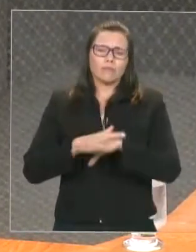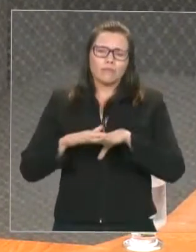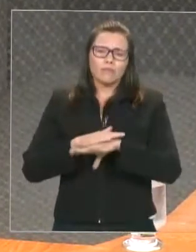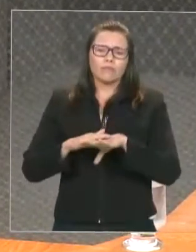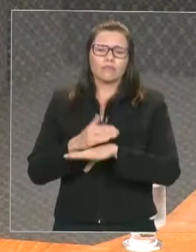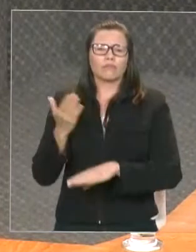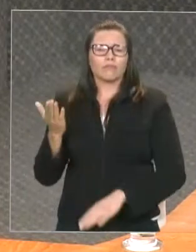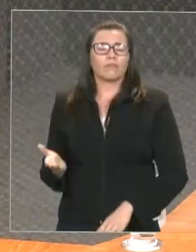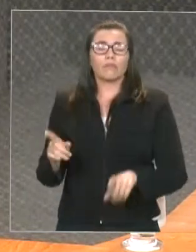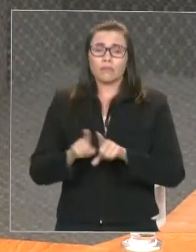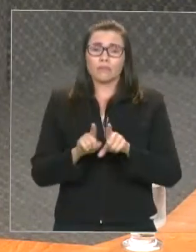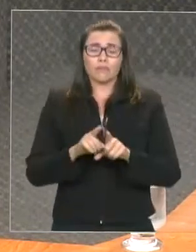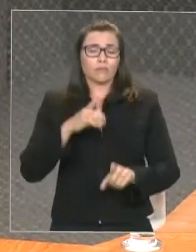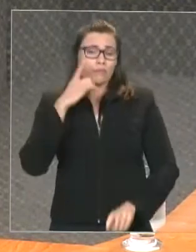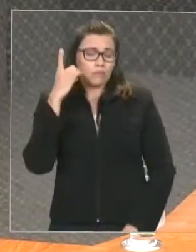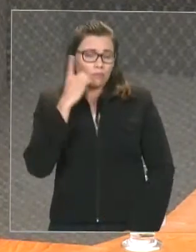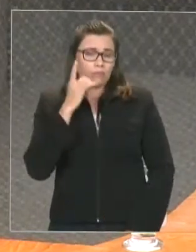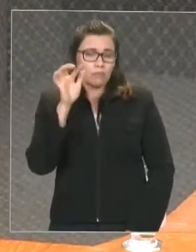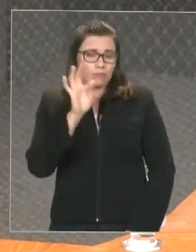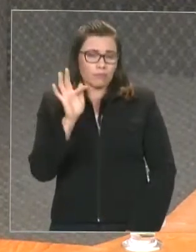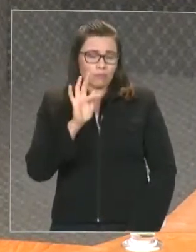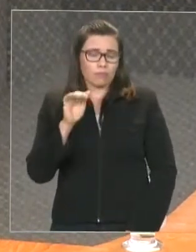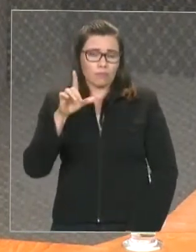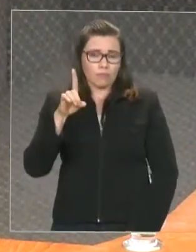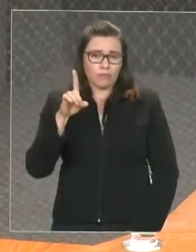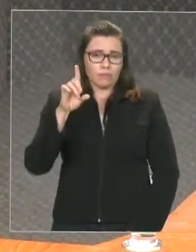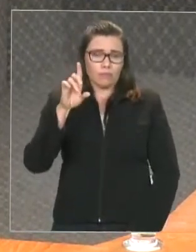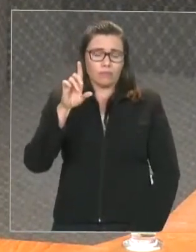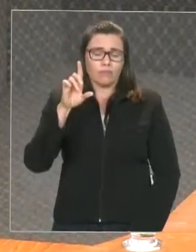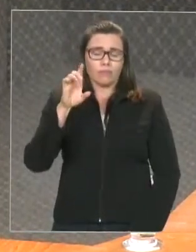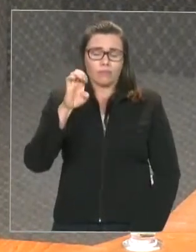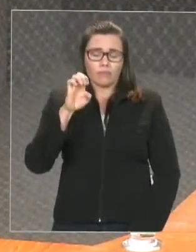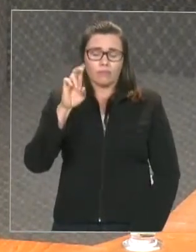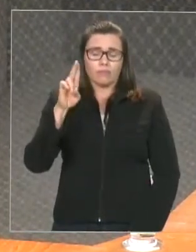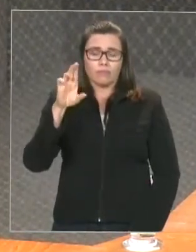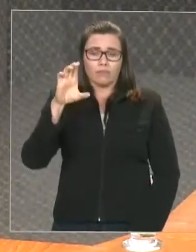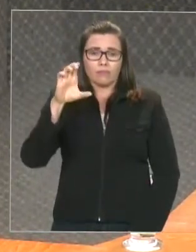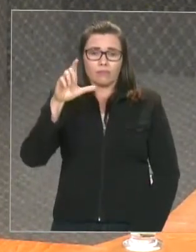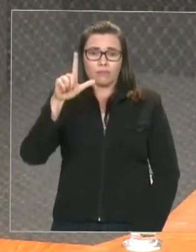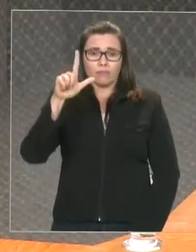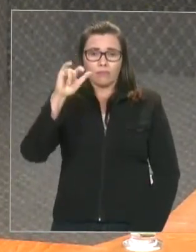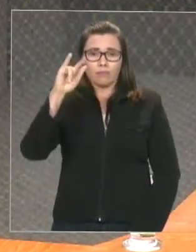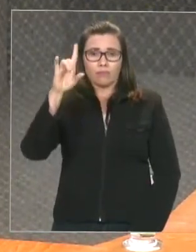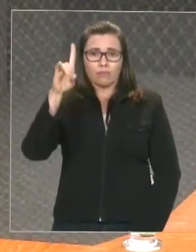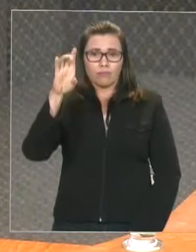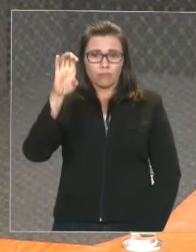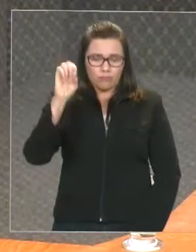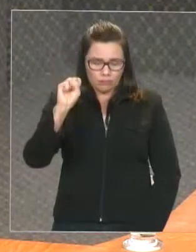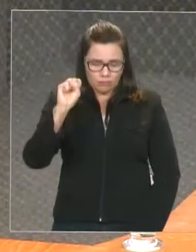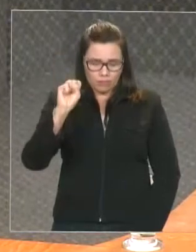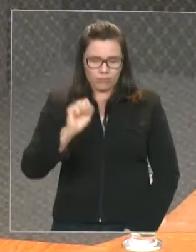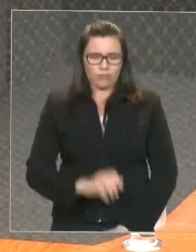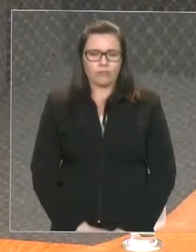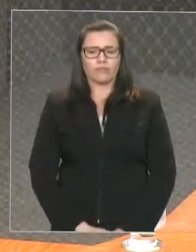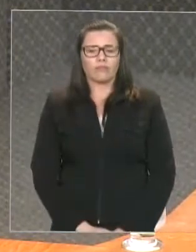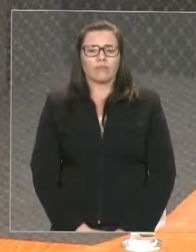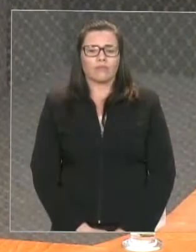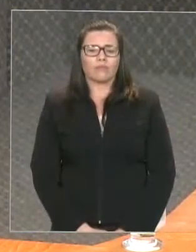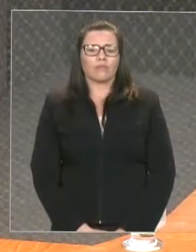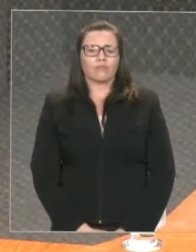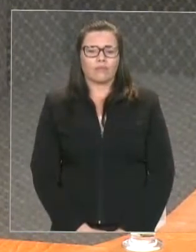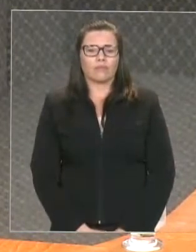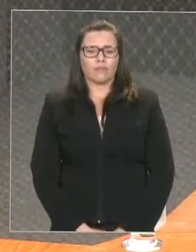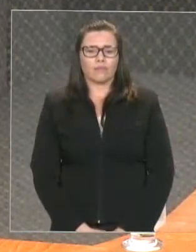Delclides Macedo, que desde as suas primeiras andanças em Estreito, antes do senhor se tornar governador e depois que o senhor se tornou governador,